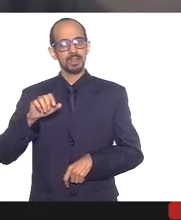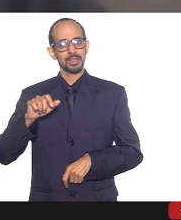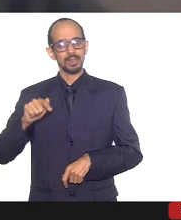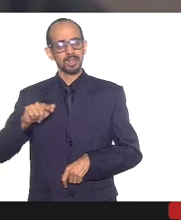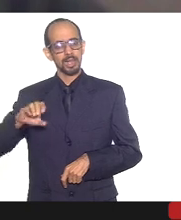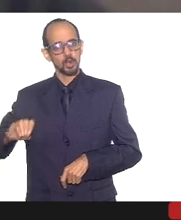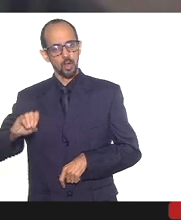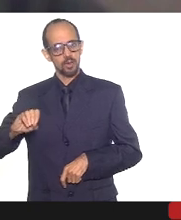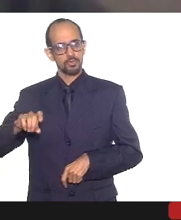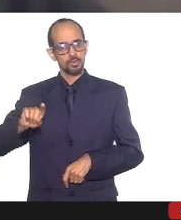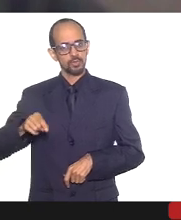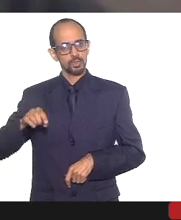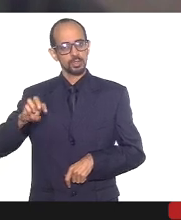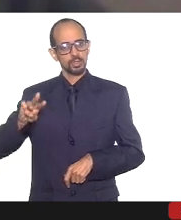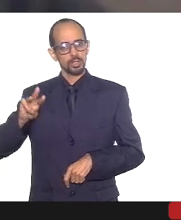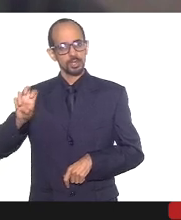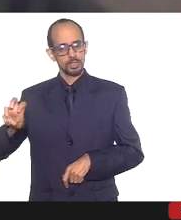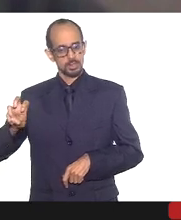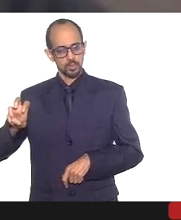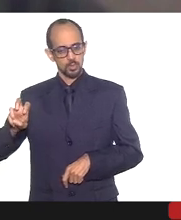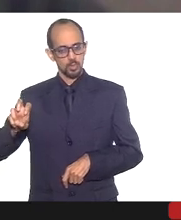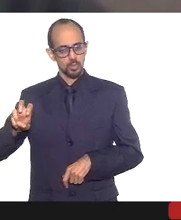R$ 1.179,35. Para a DOC 1,